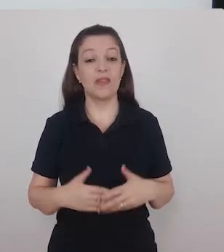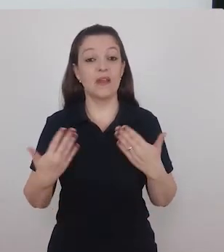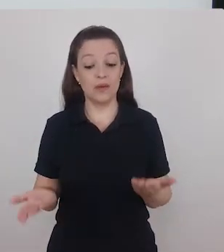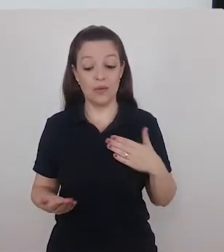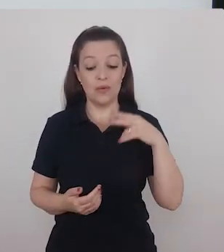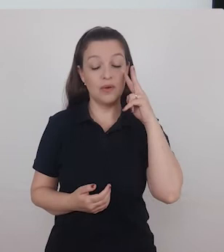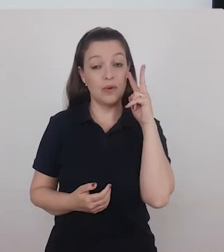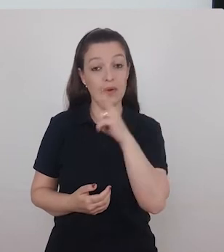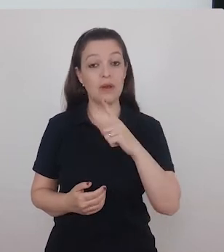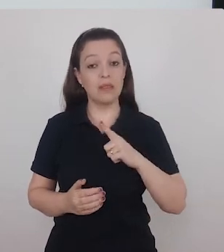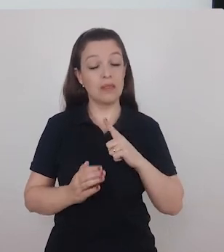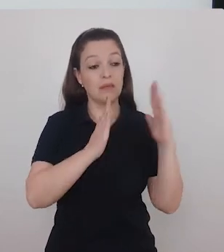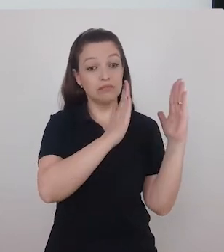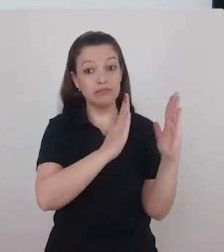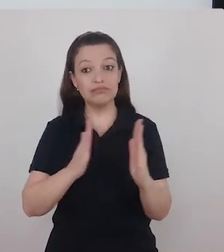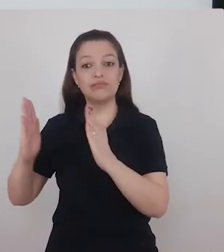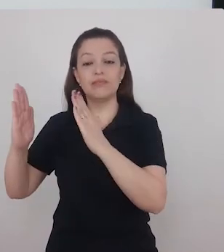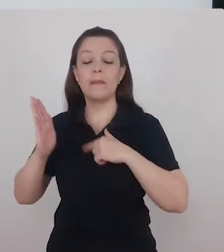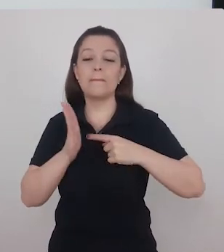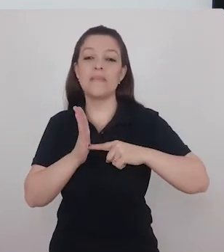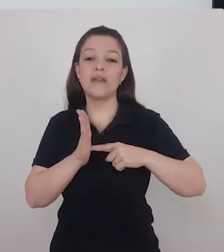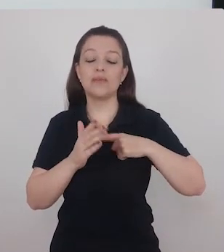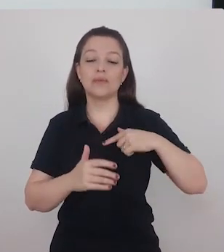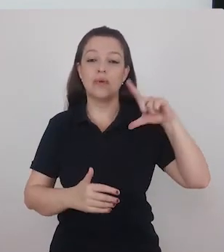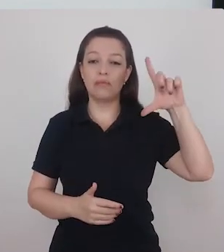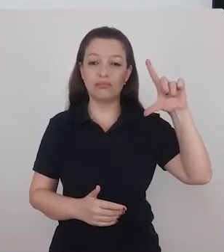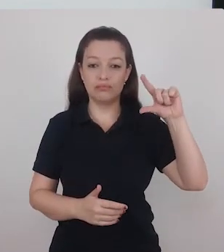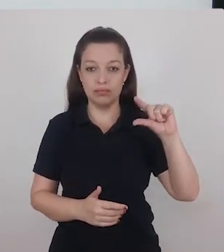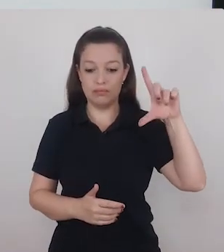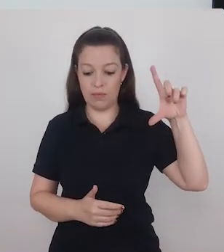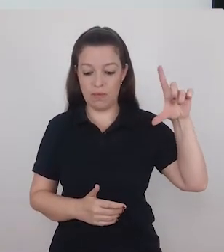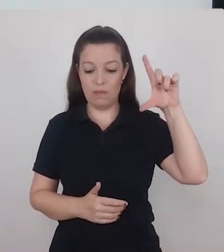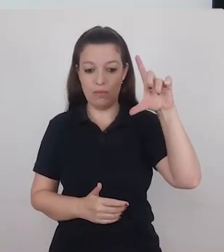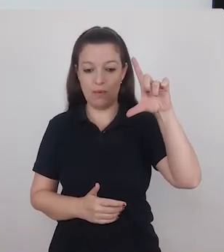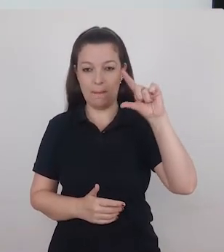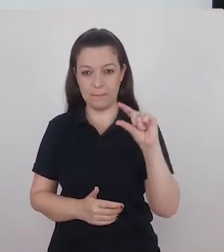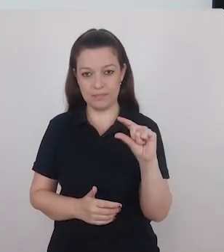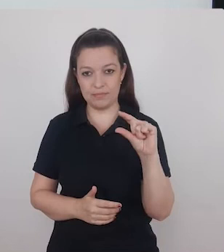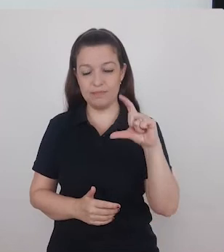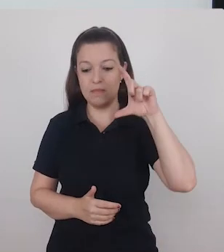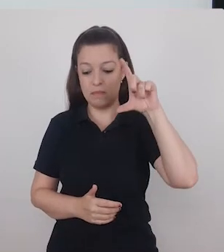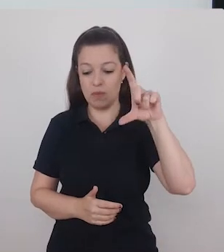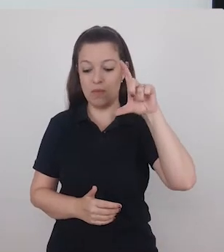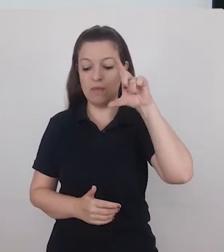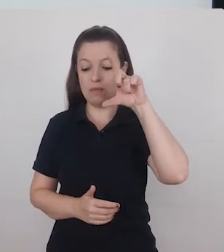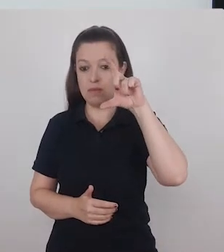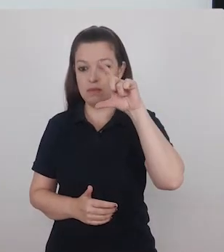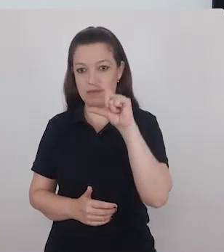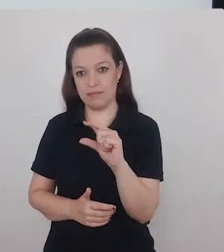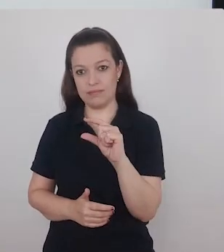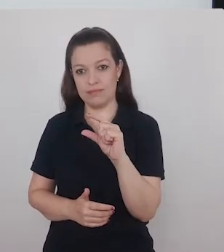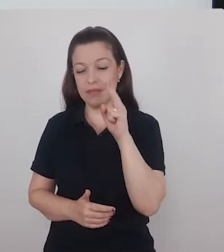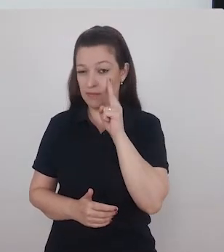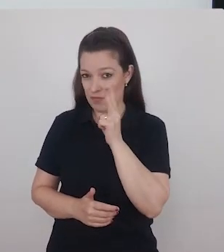Temos uma sequência de parafusos. Um grande, um grande, um menor, um grande